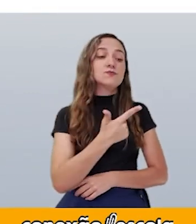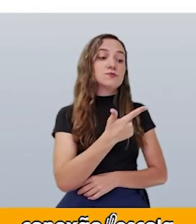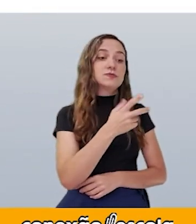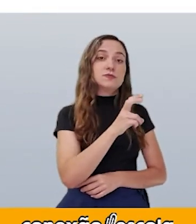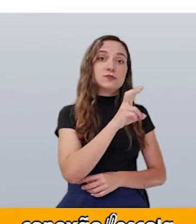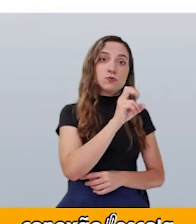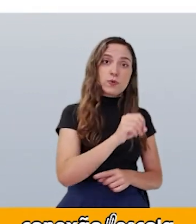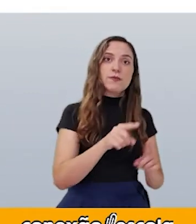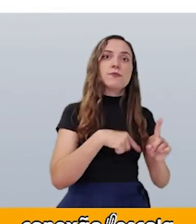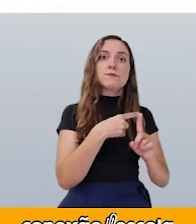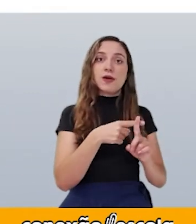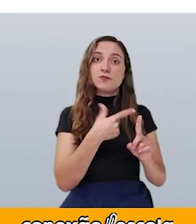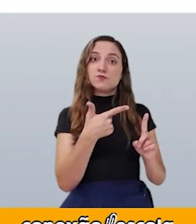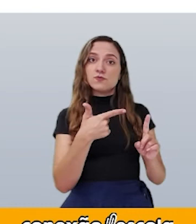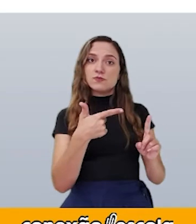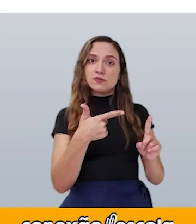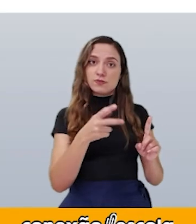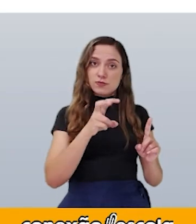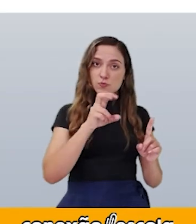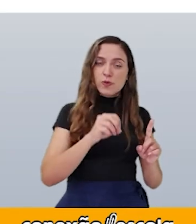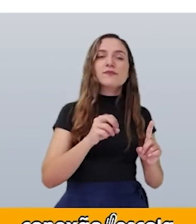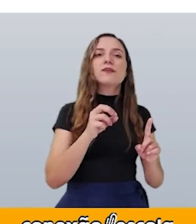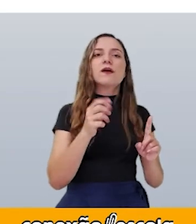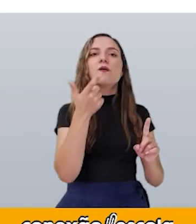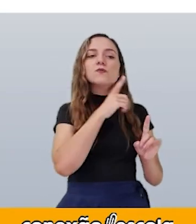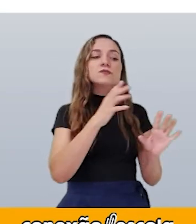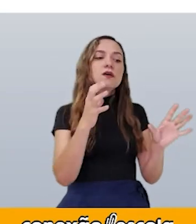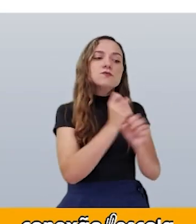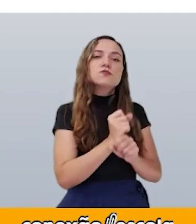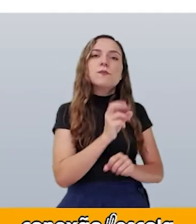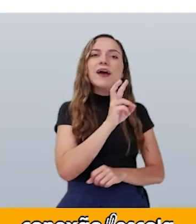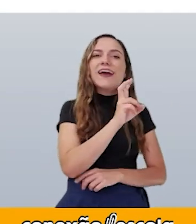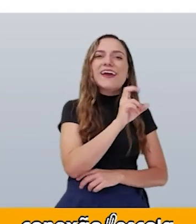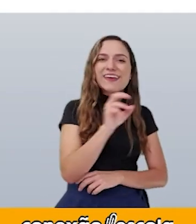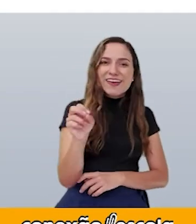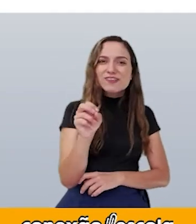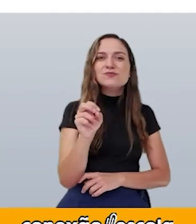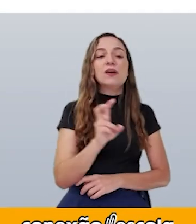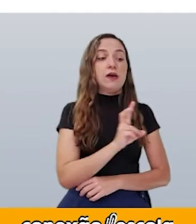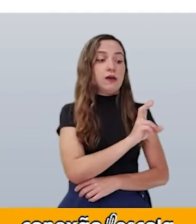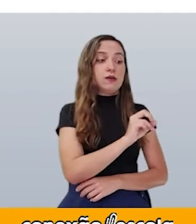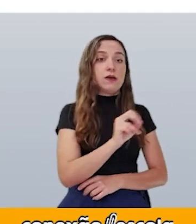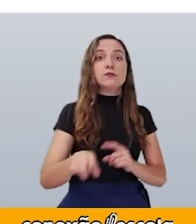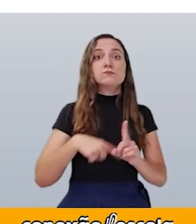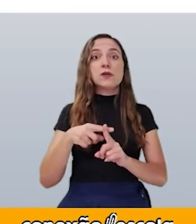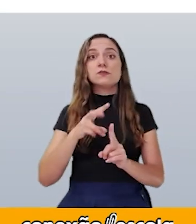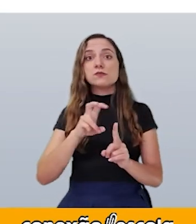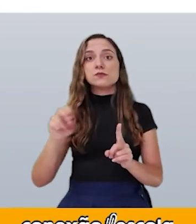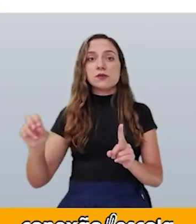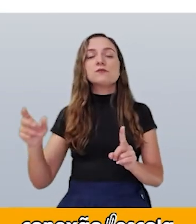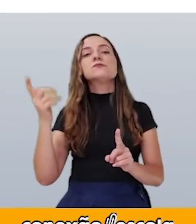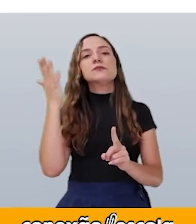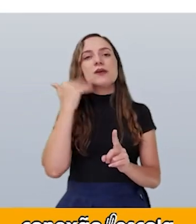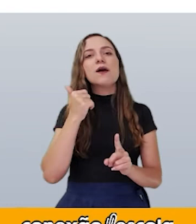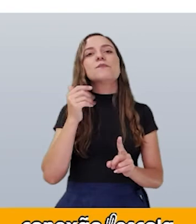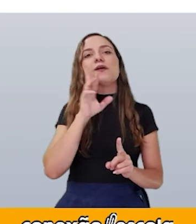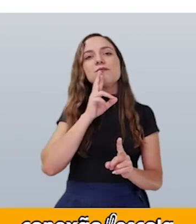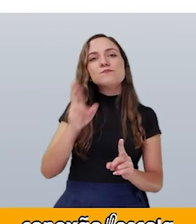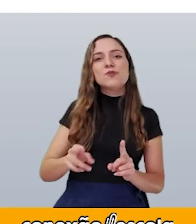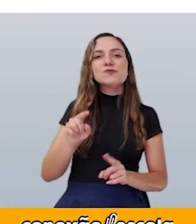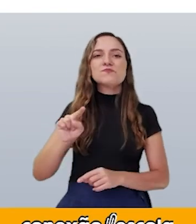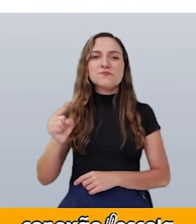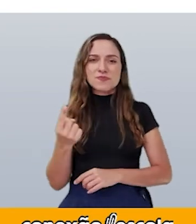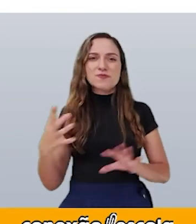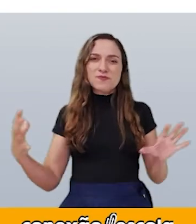mais 250 é 500. 500 mais 500 me dá o total de